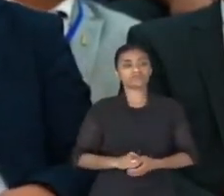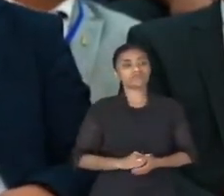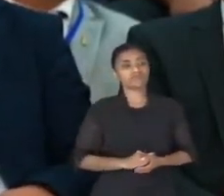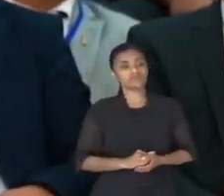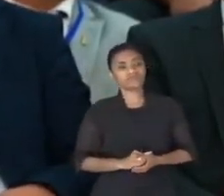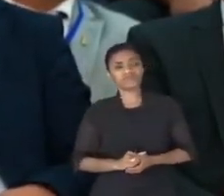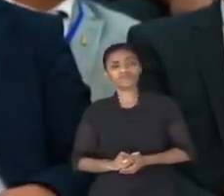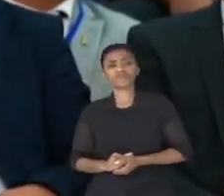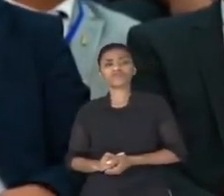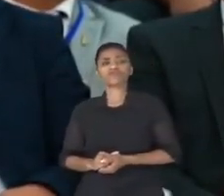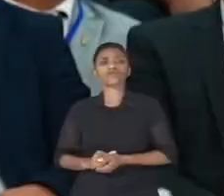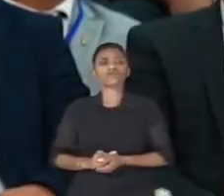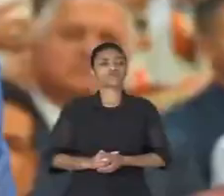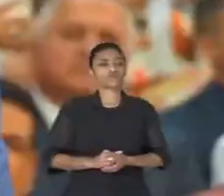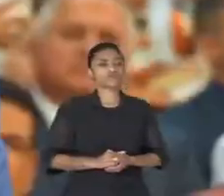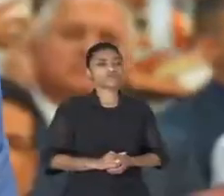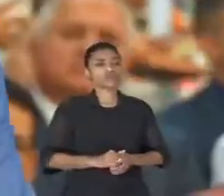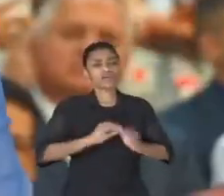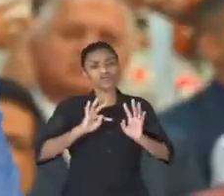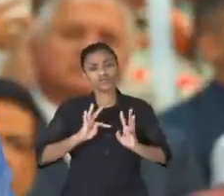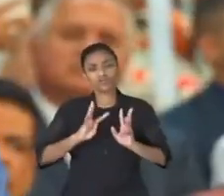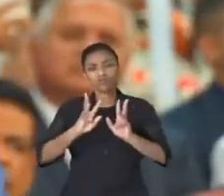labor. Toda a